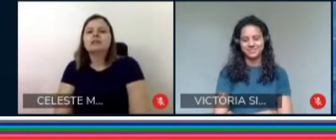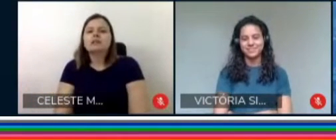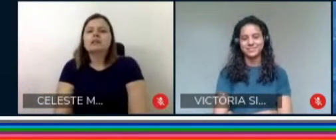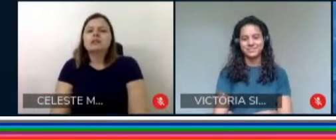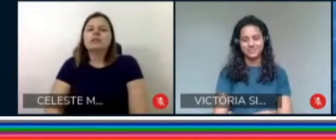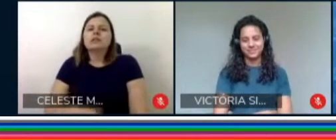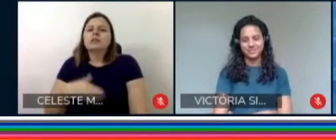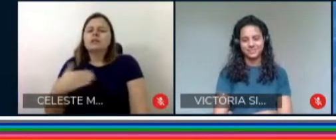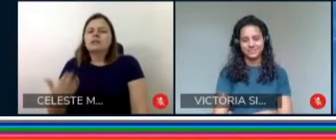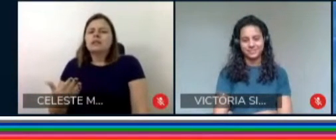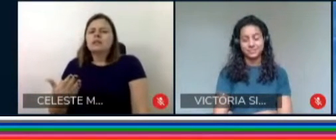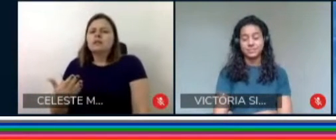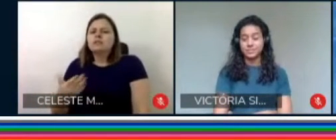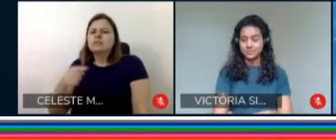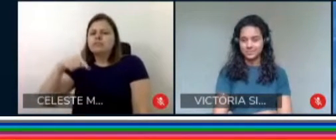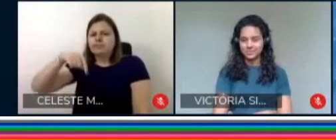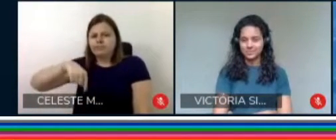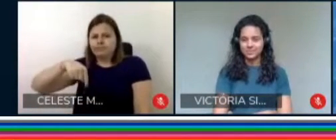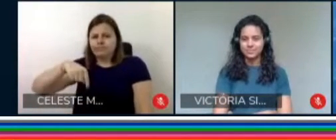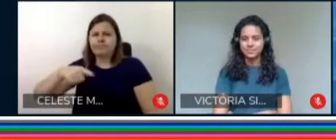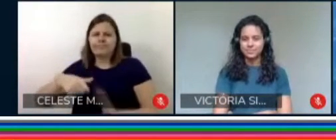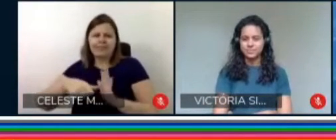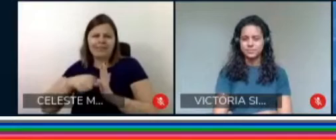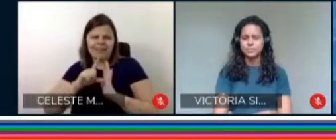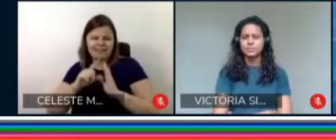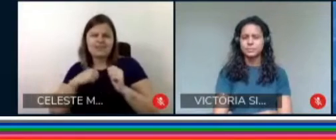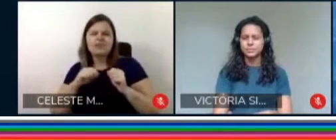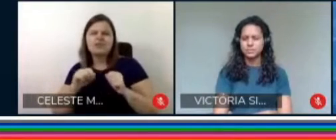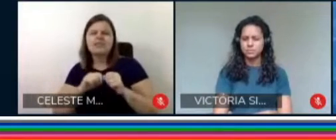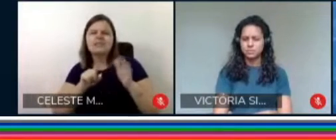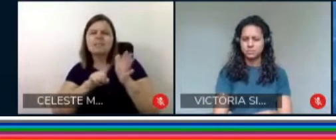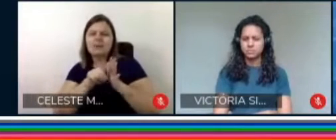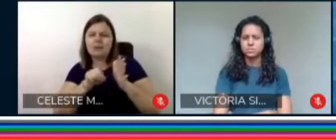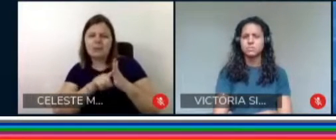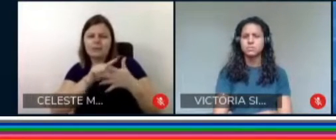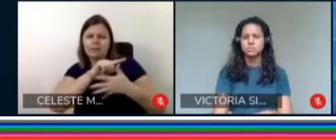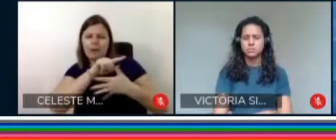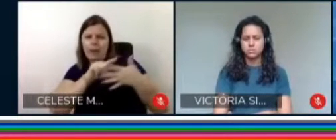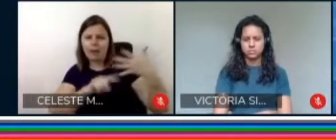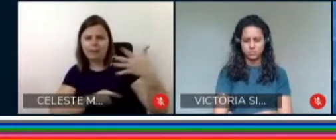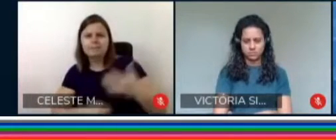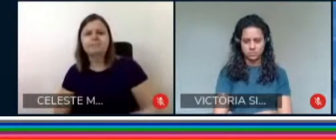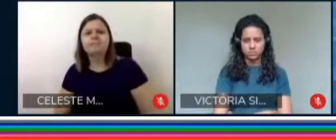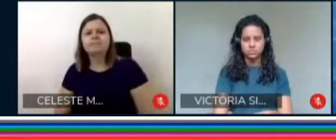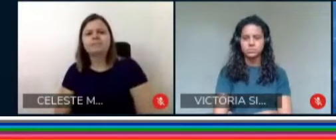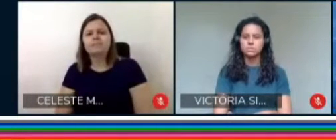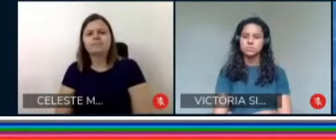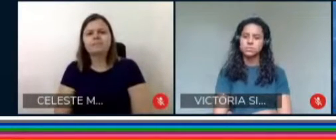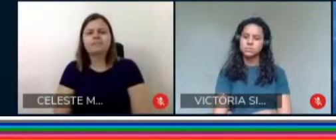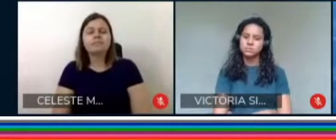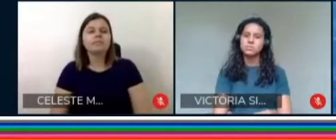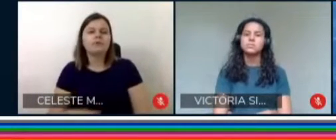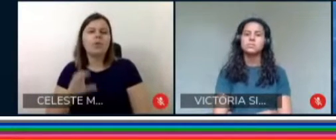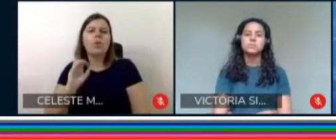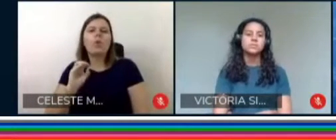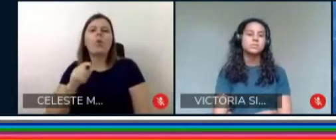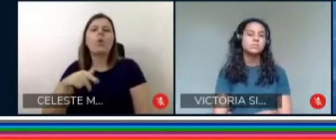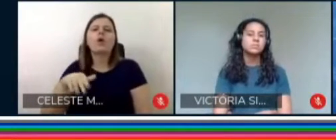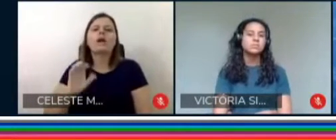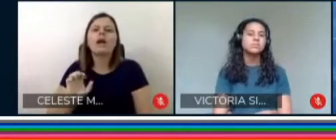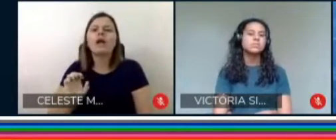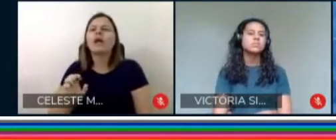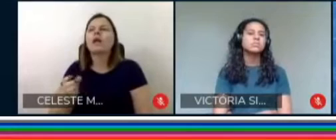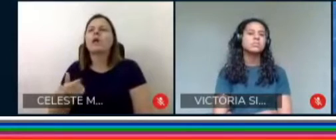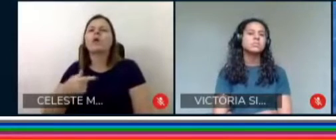Aqui, como eu tinha elaborado aquelas questões, né? Com base nas informações, o que, né? O que,